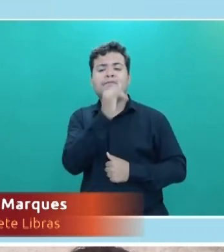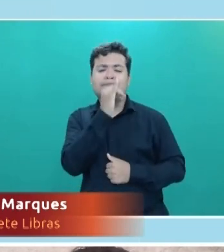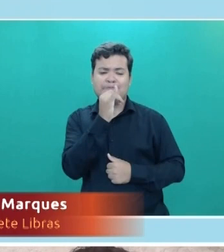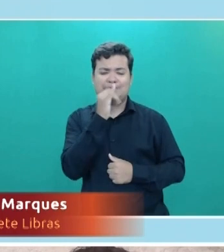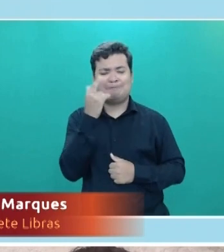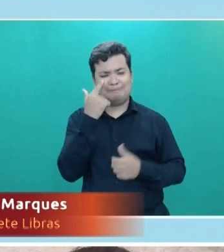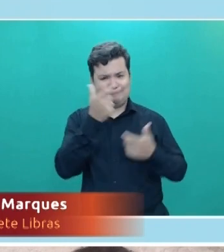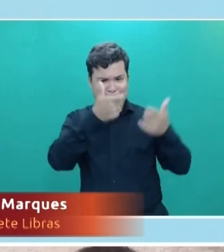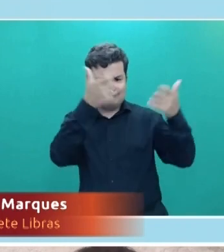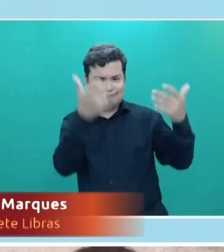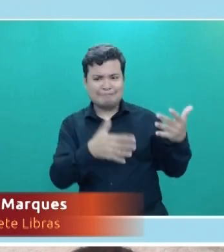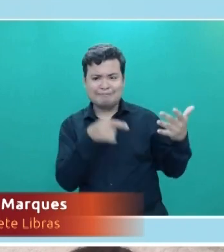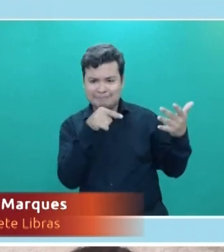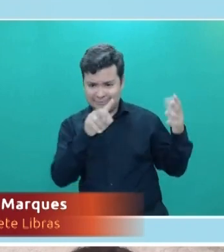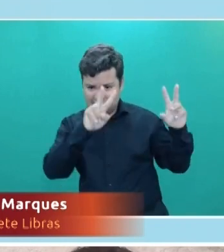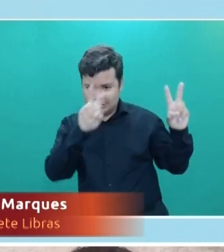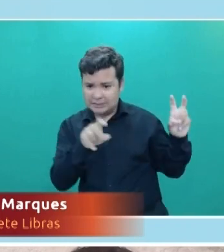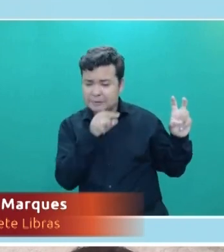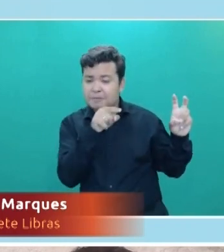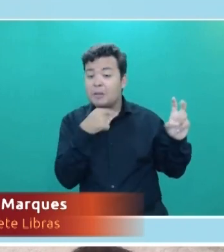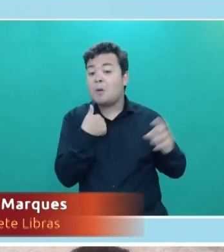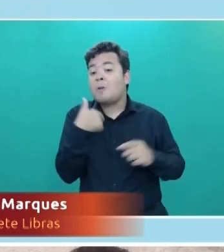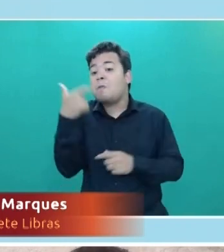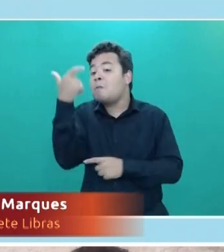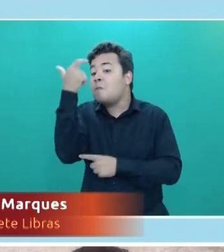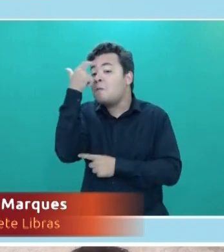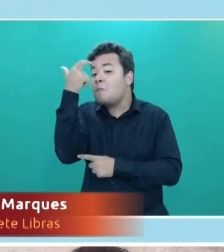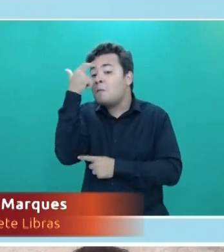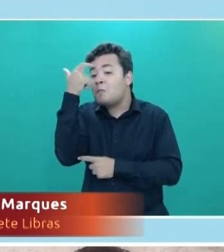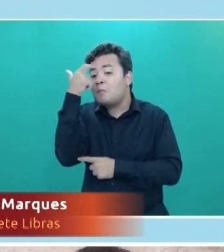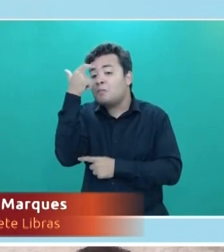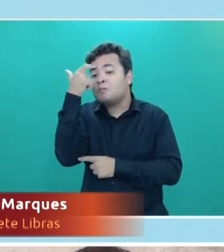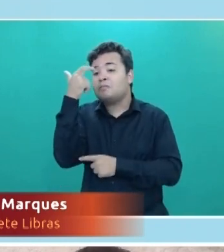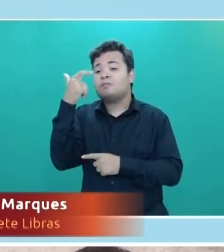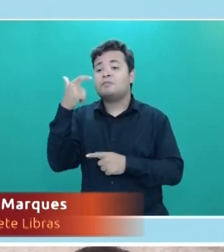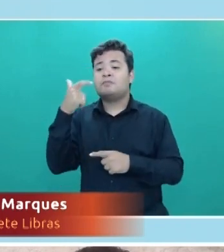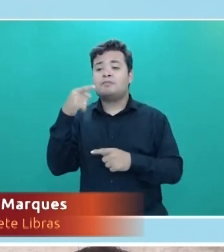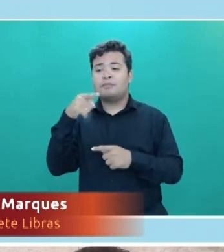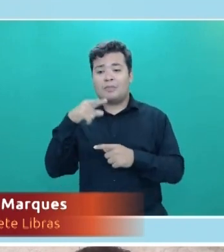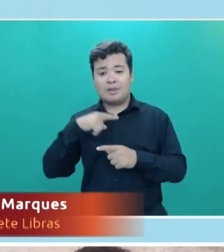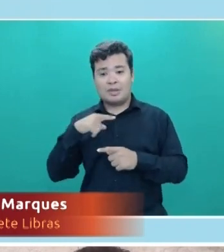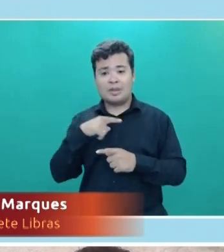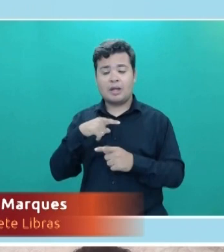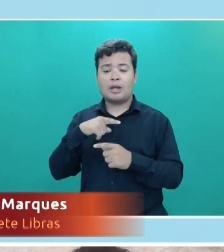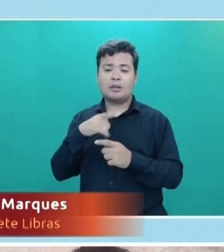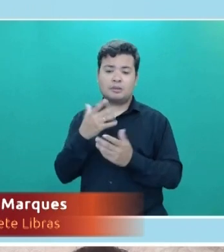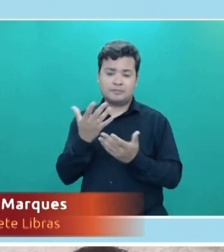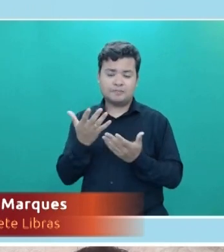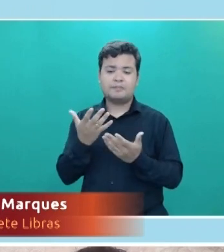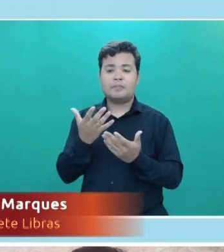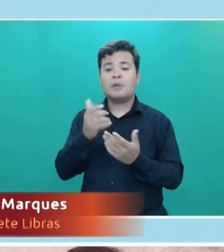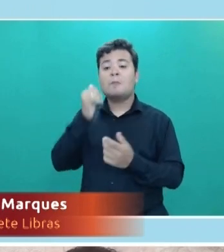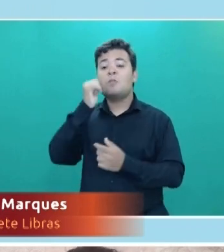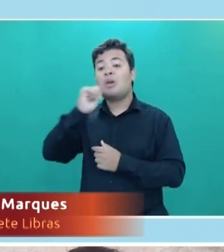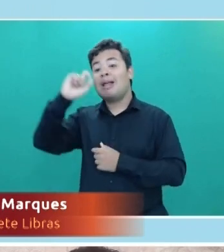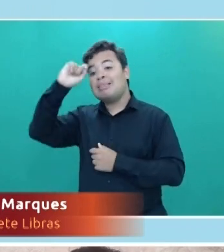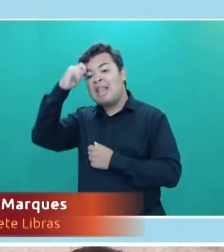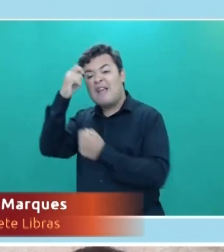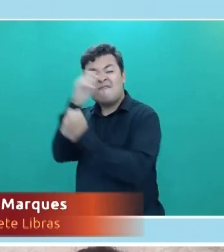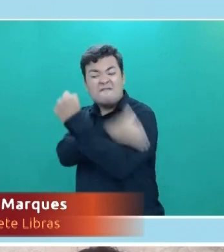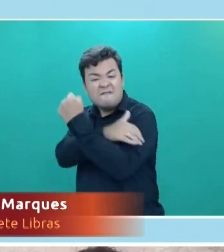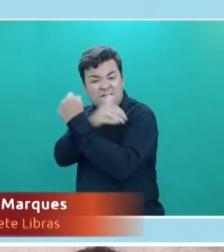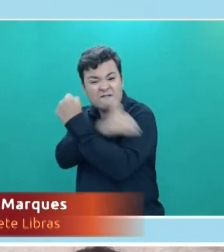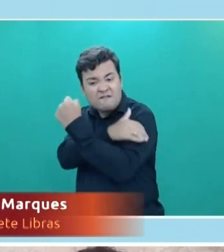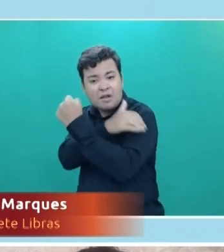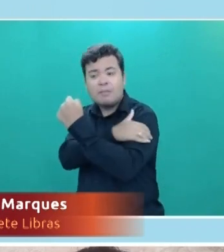disso, eu, pelo menos, penso muito no que os feminismos negros, né, as feministas negras já vêm há algumas décadas